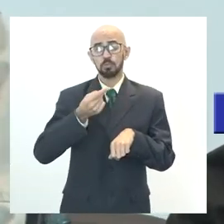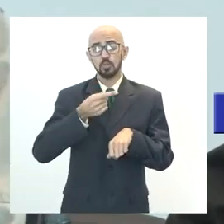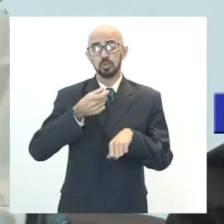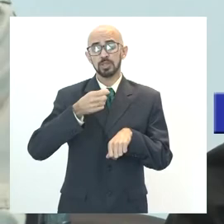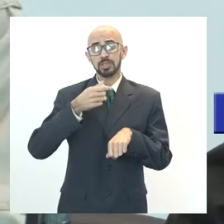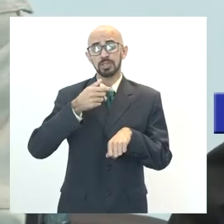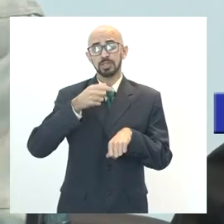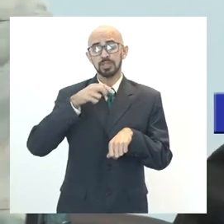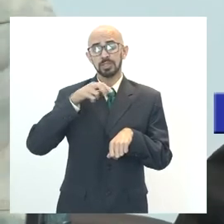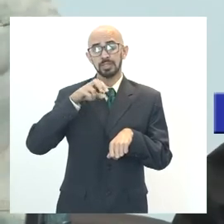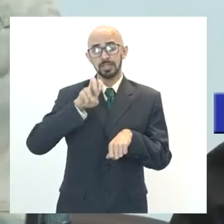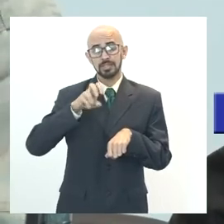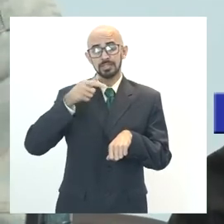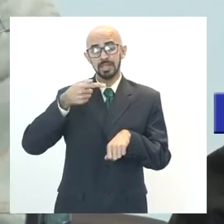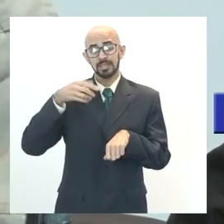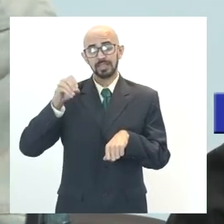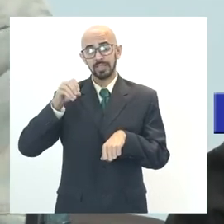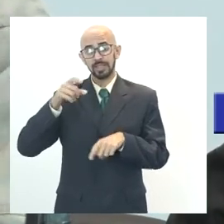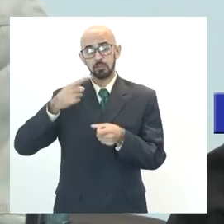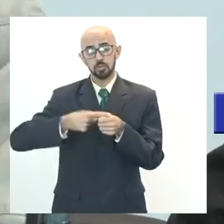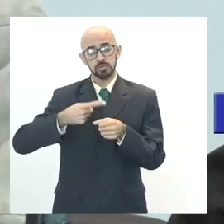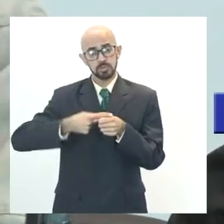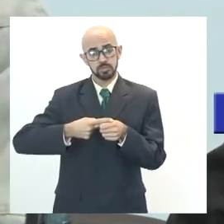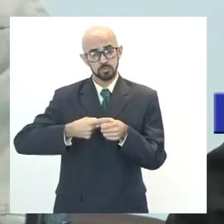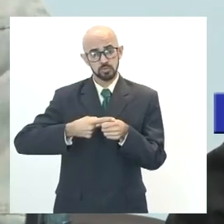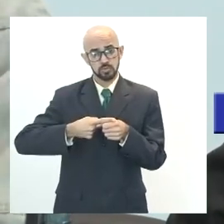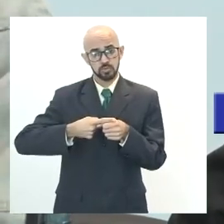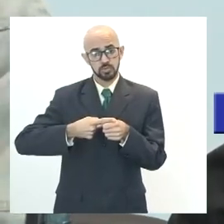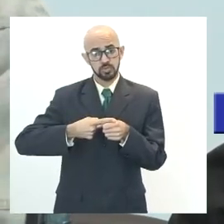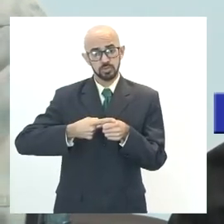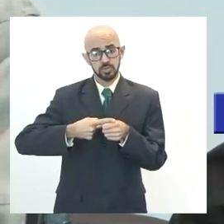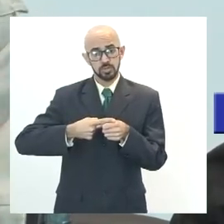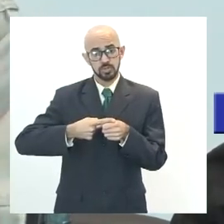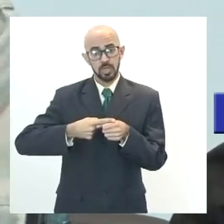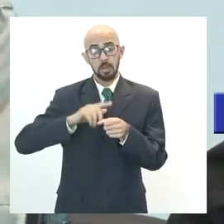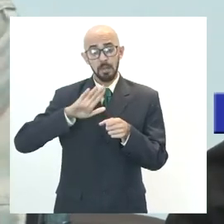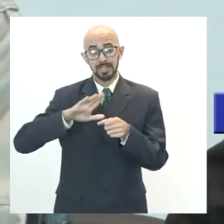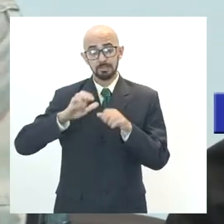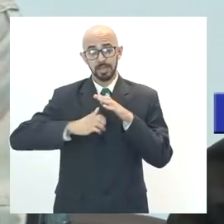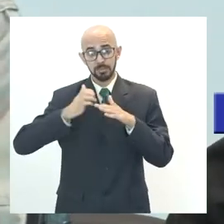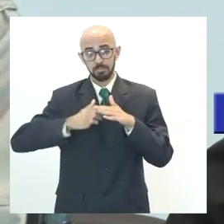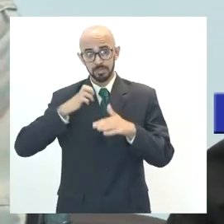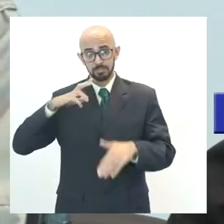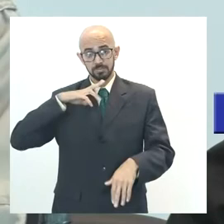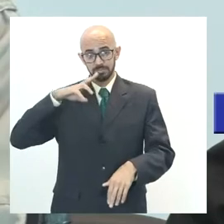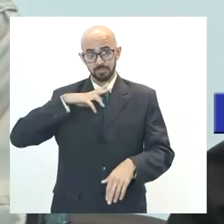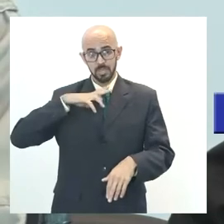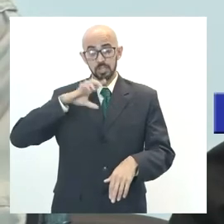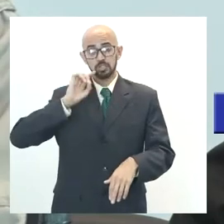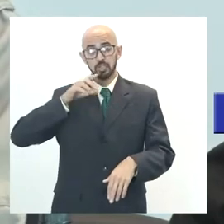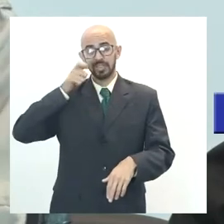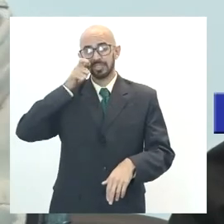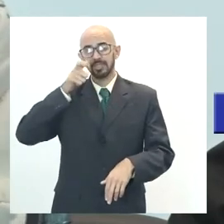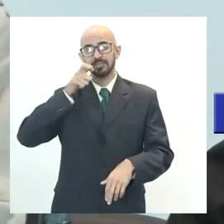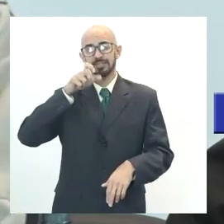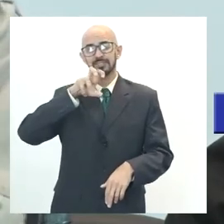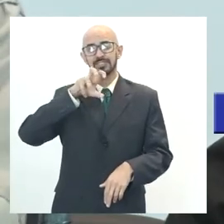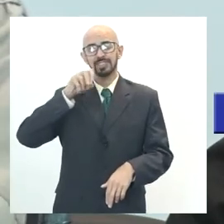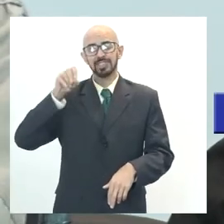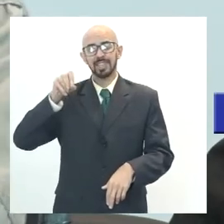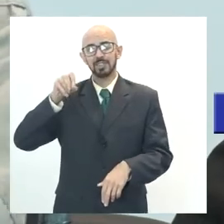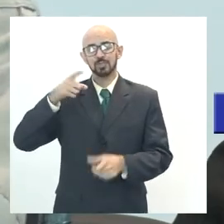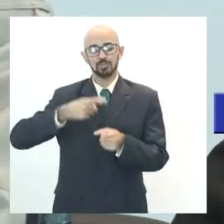municípios Oi e a iniciativa privada só é interessante 500 municípios companheiros